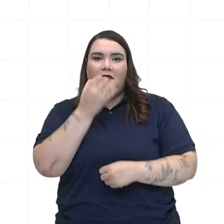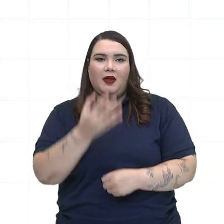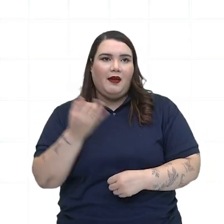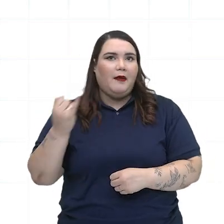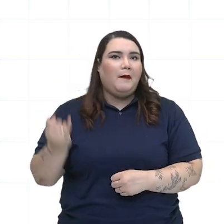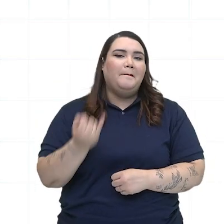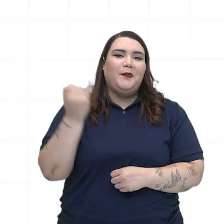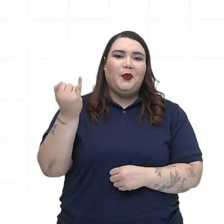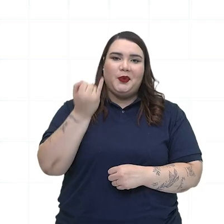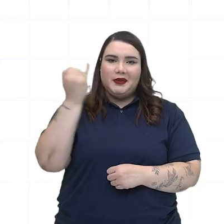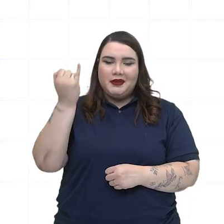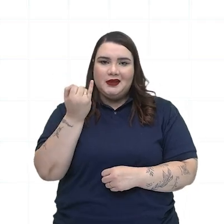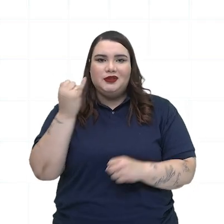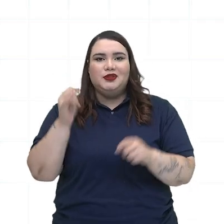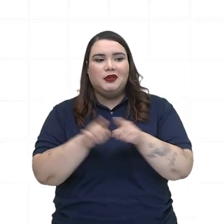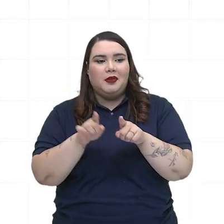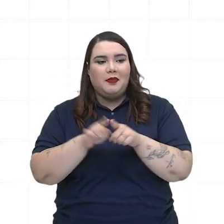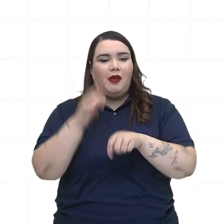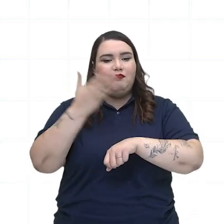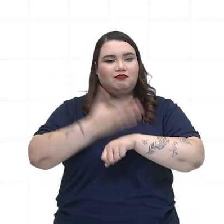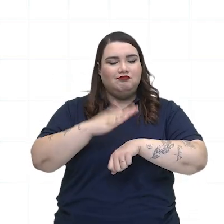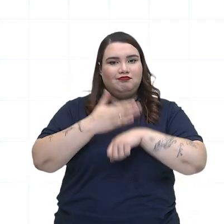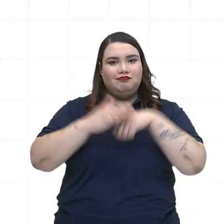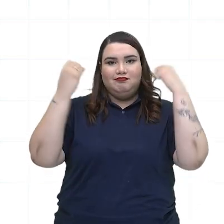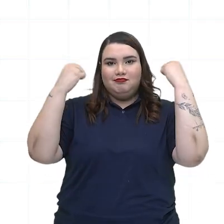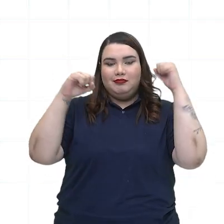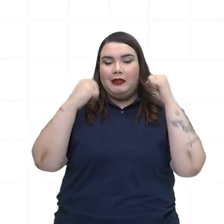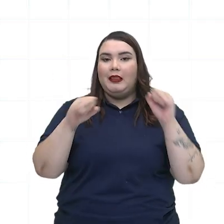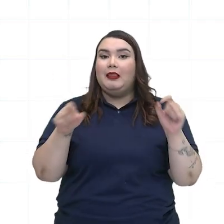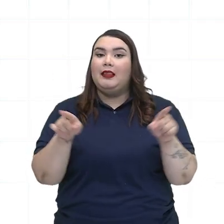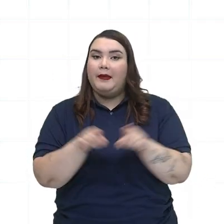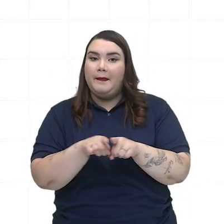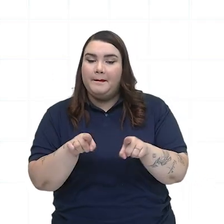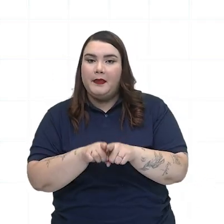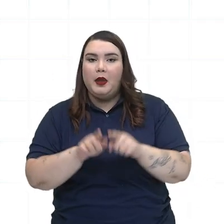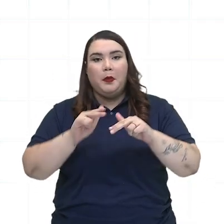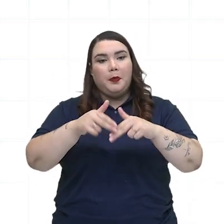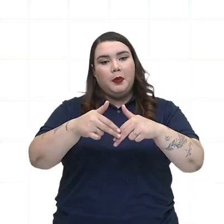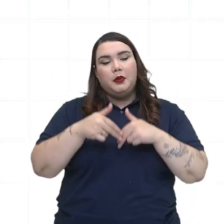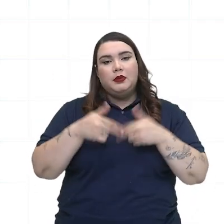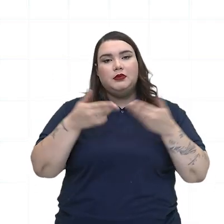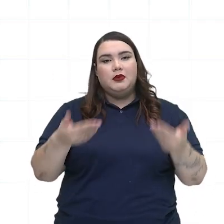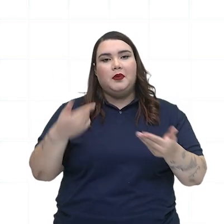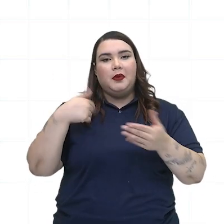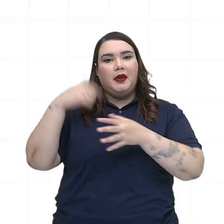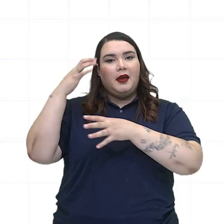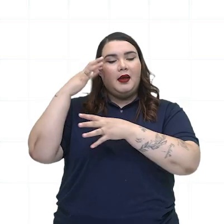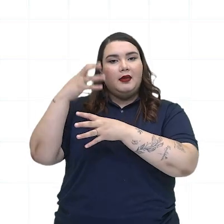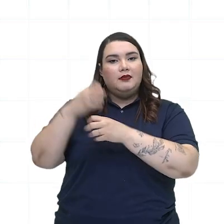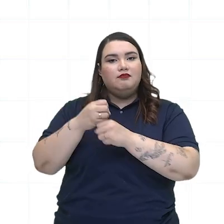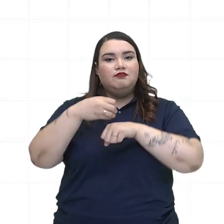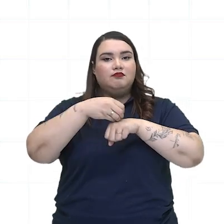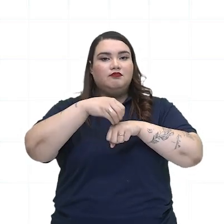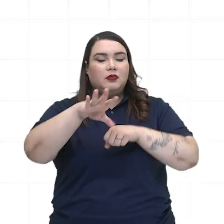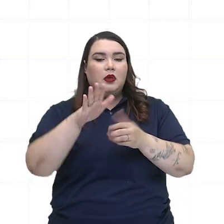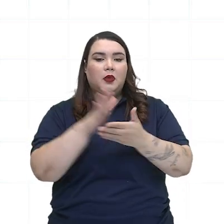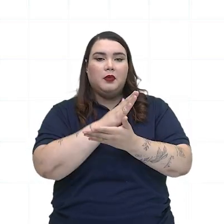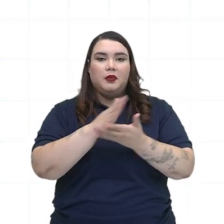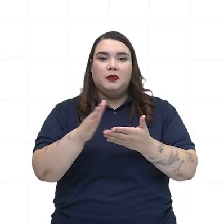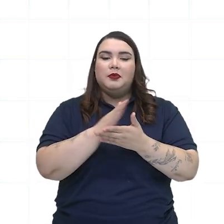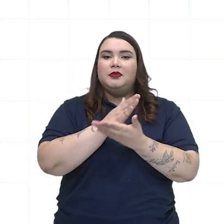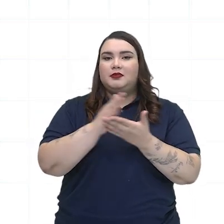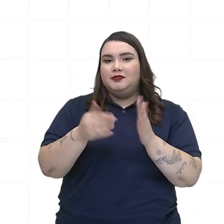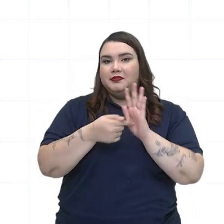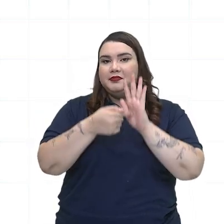exercitar o corpo ainda mais. Por isso que eu já venho relembrando vocês de algumas dicas relacionadas à